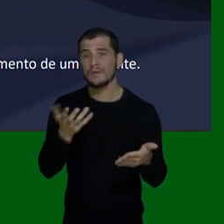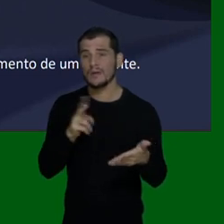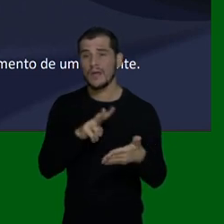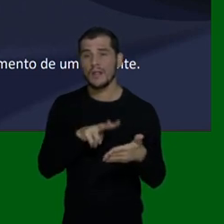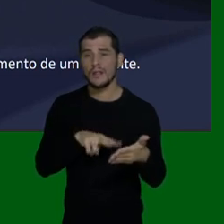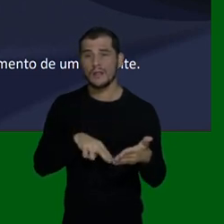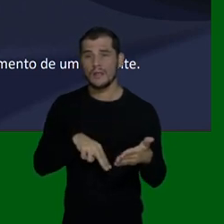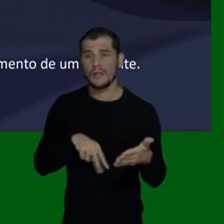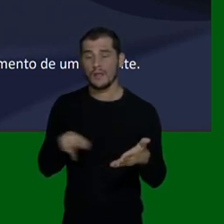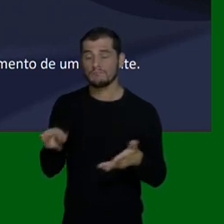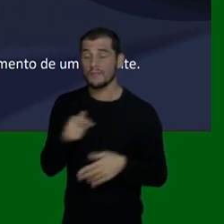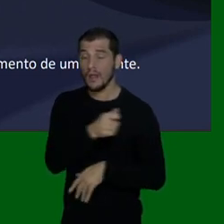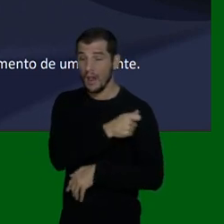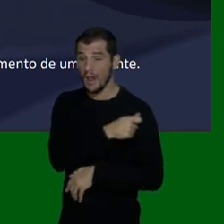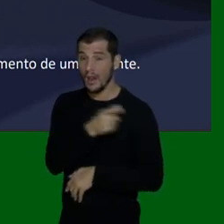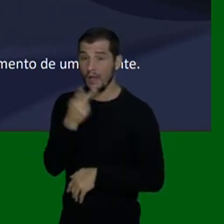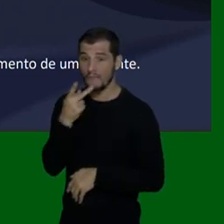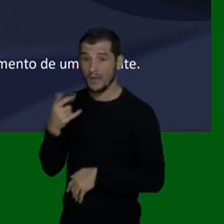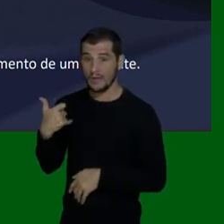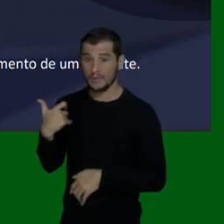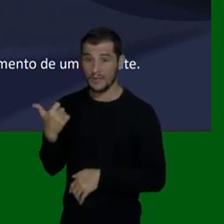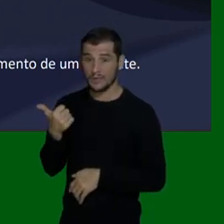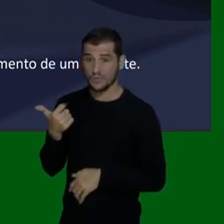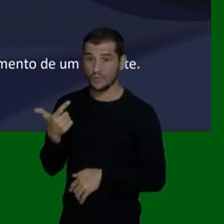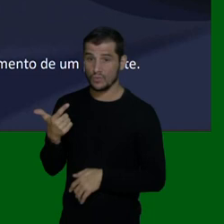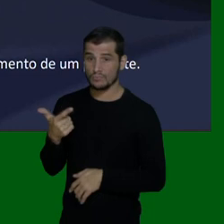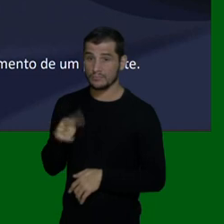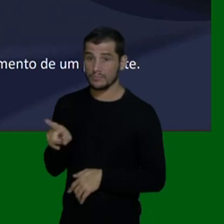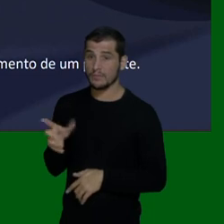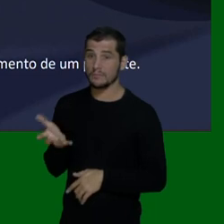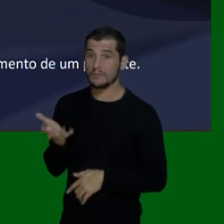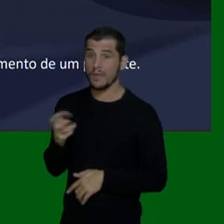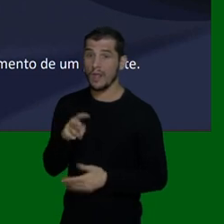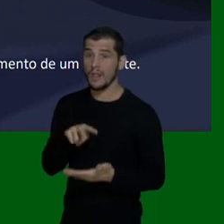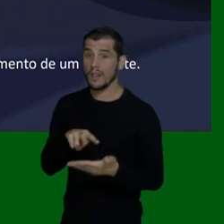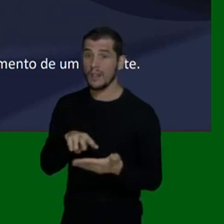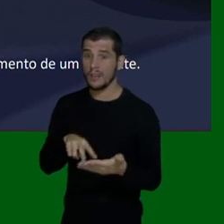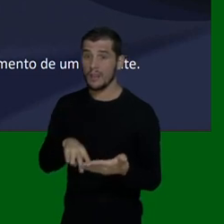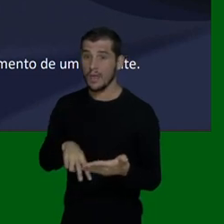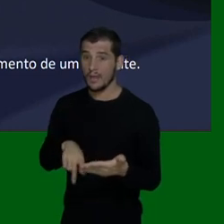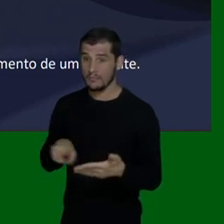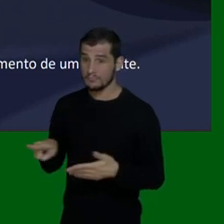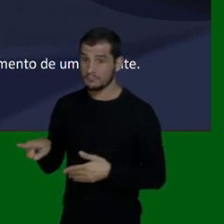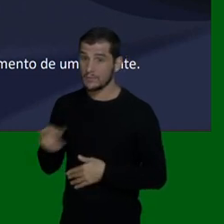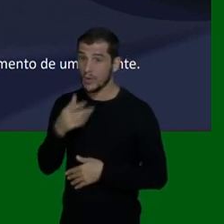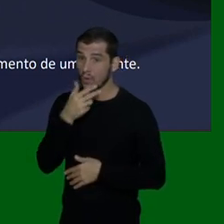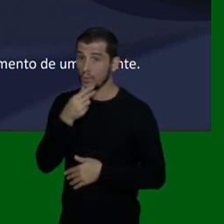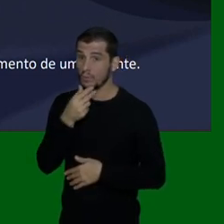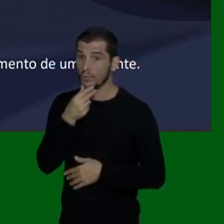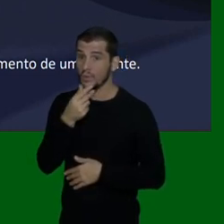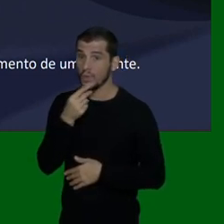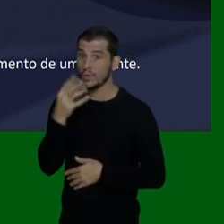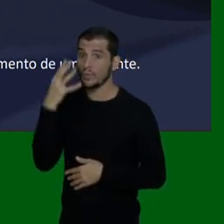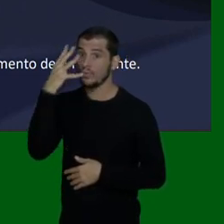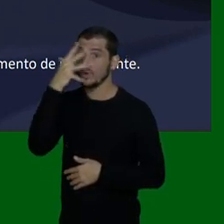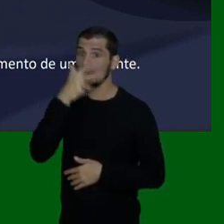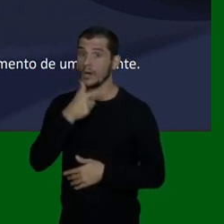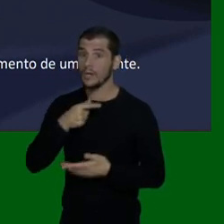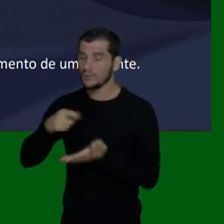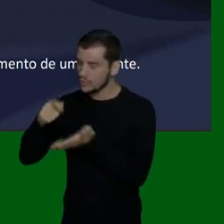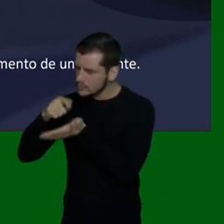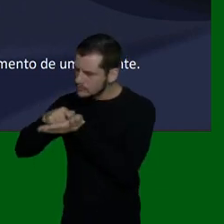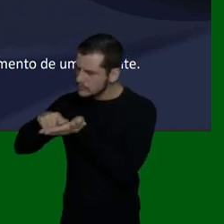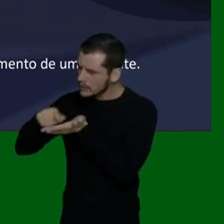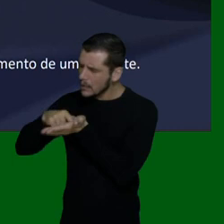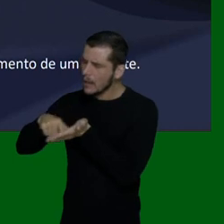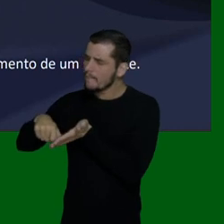eu só quero ler porque copiar ele copiava tinha letra menino tá letra Lindíssima